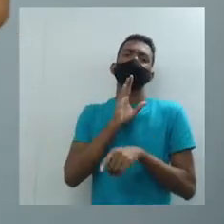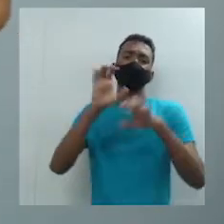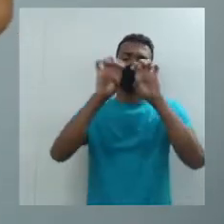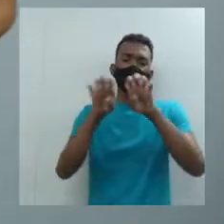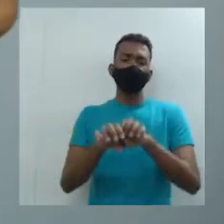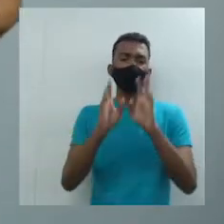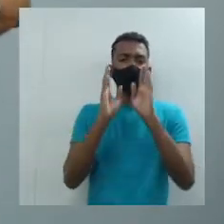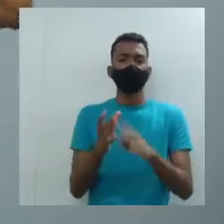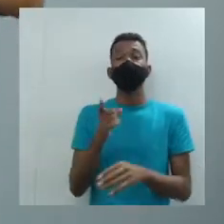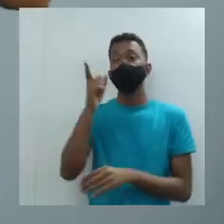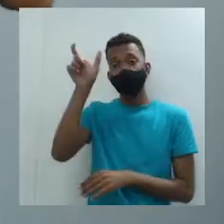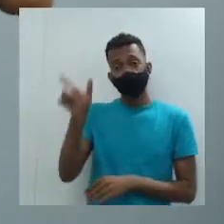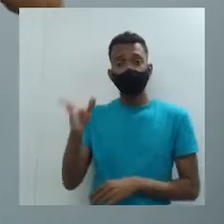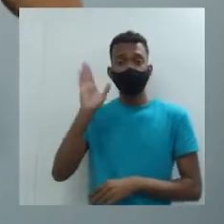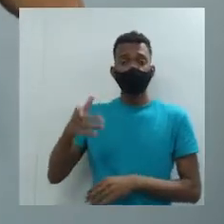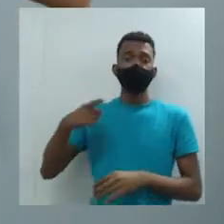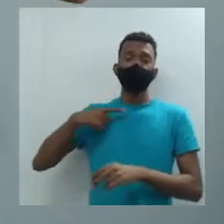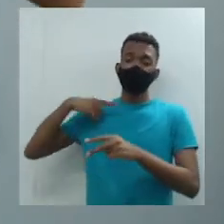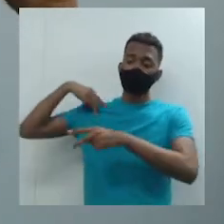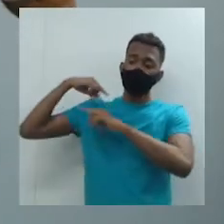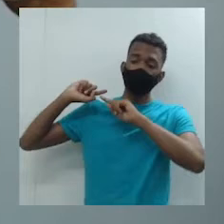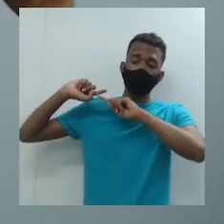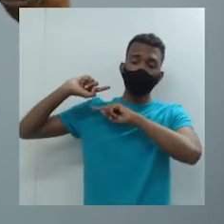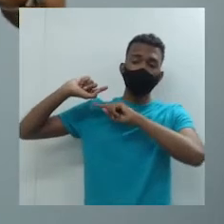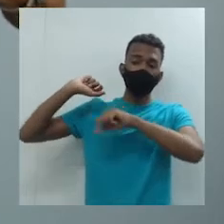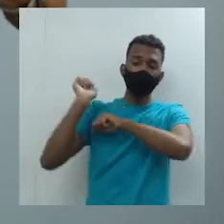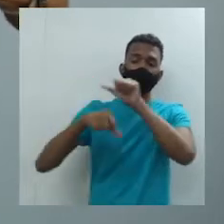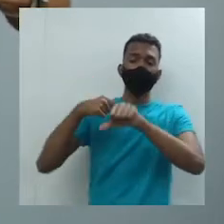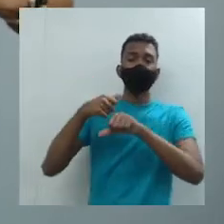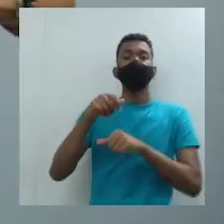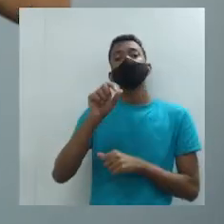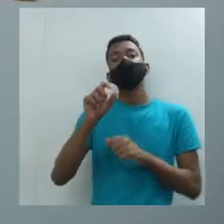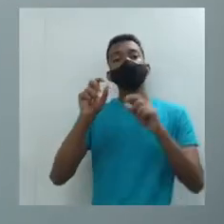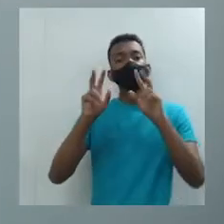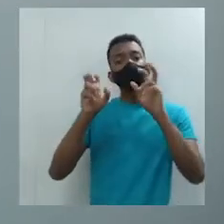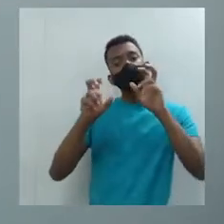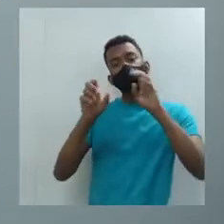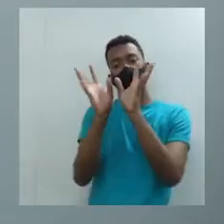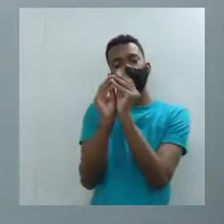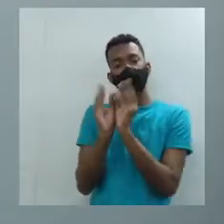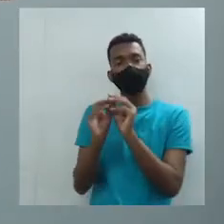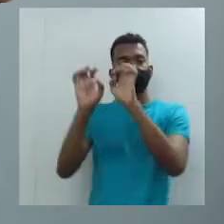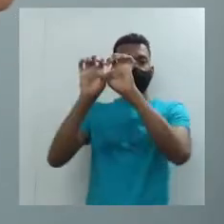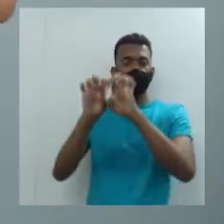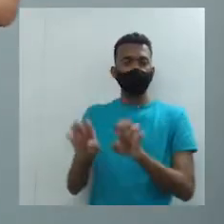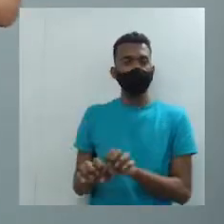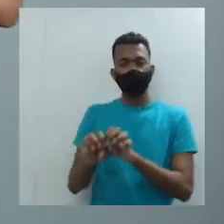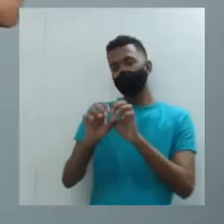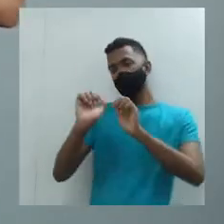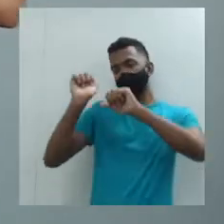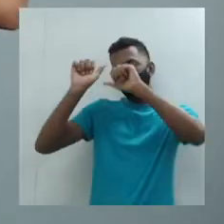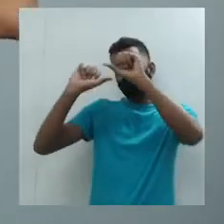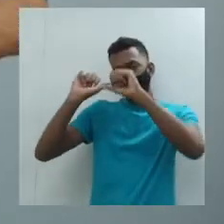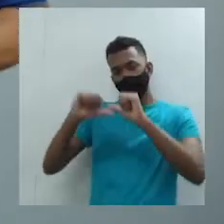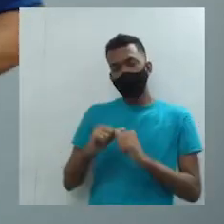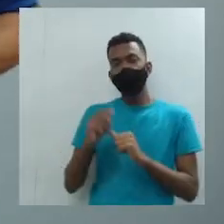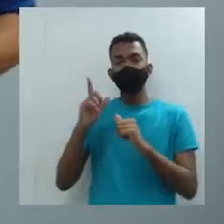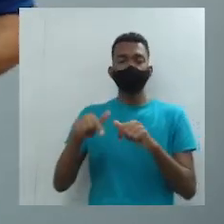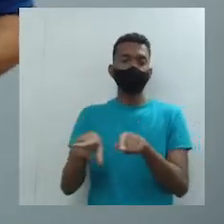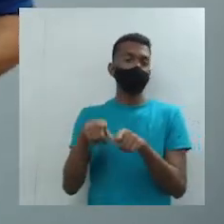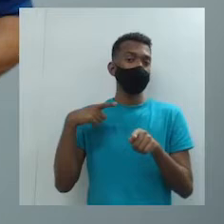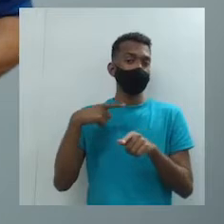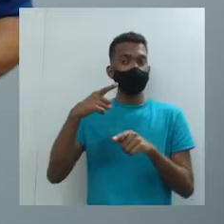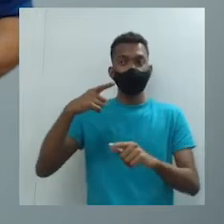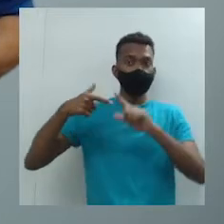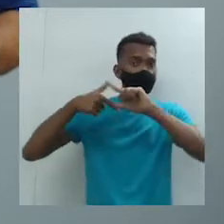Ele está, gente, subvertendo, mudando um pouco da estrutura. Lembrem-se, um soneto clássico são 2